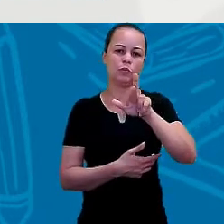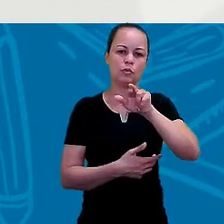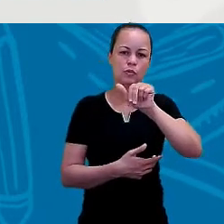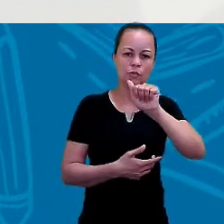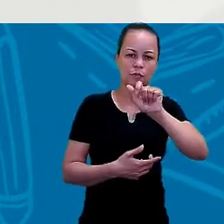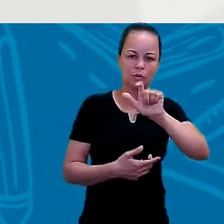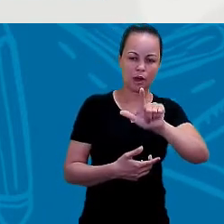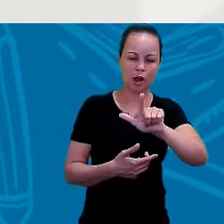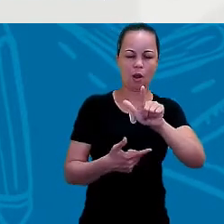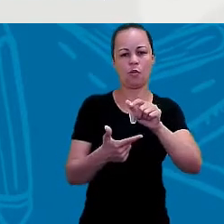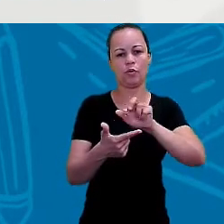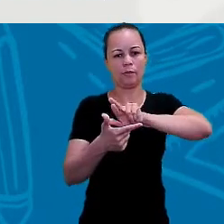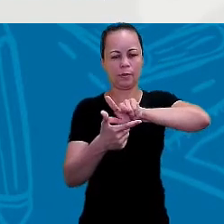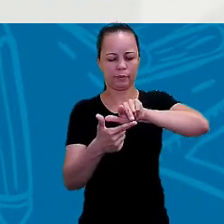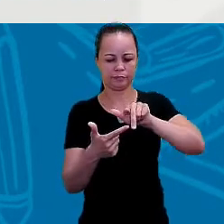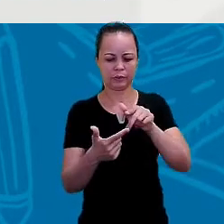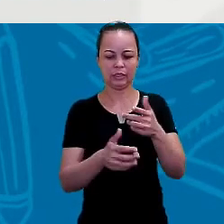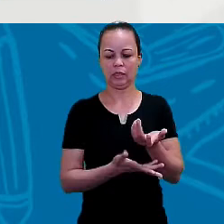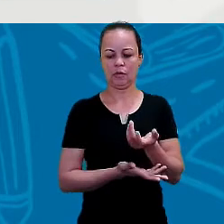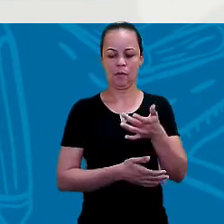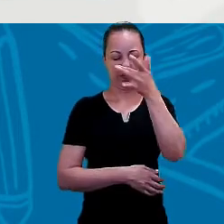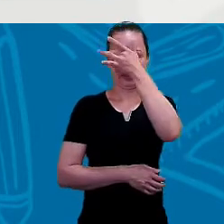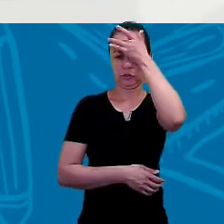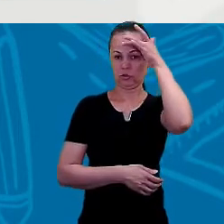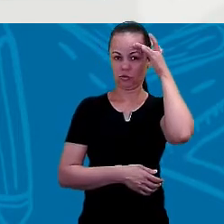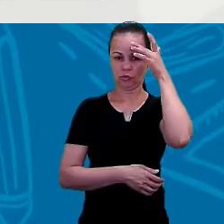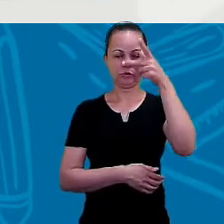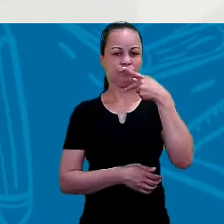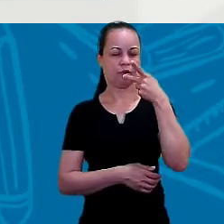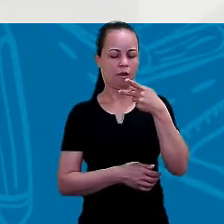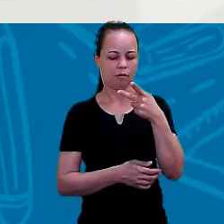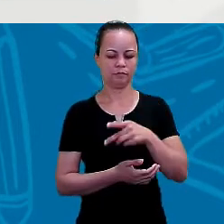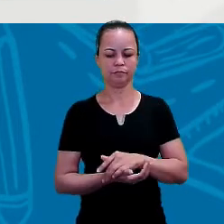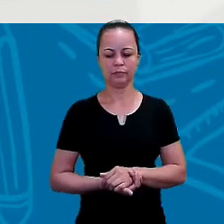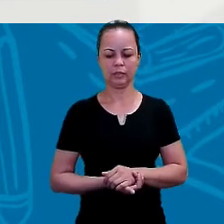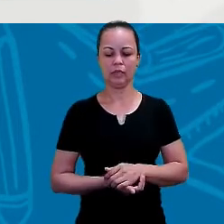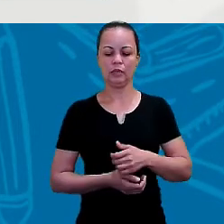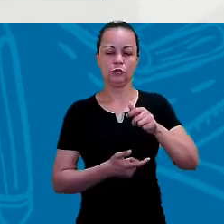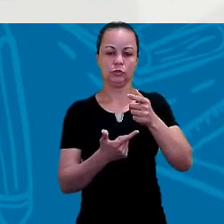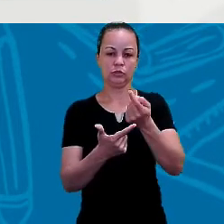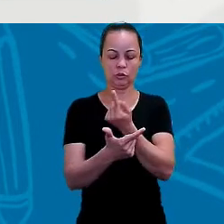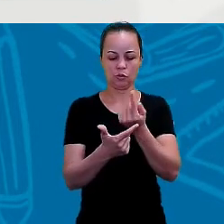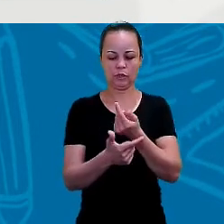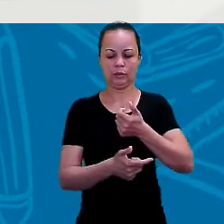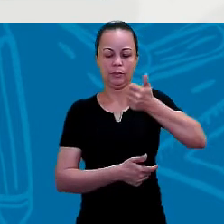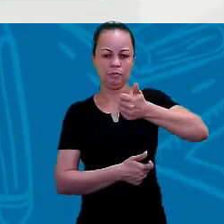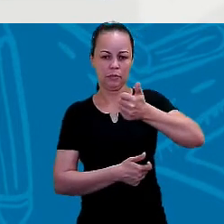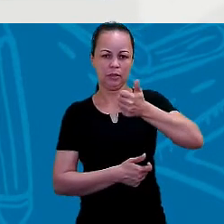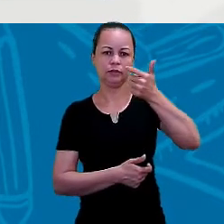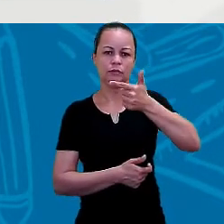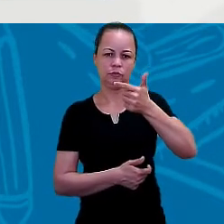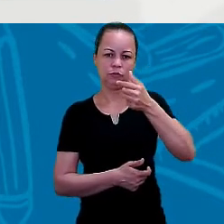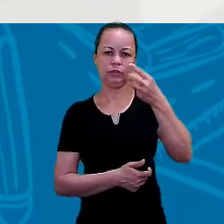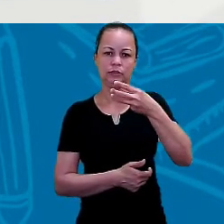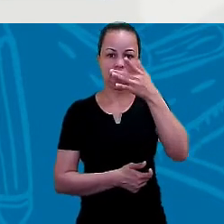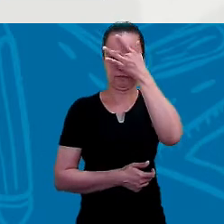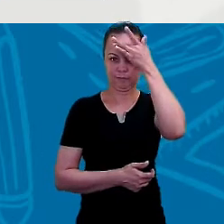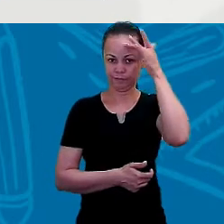fala, se refere. Temos no singular, primeira pessoa, segunda pessoa e terceira pessoa.